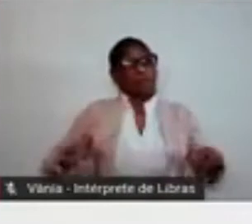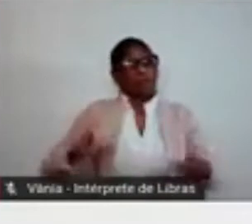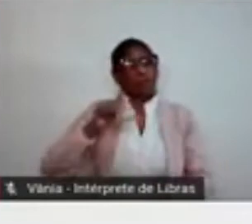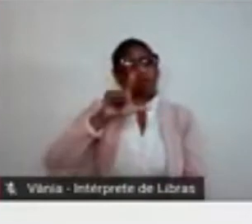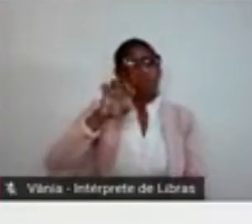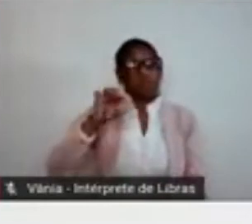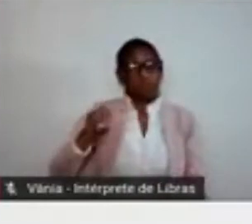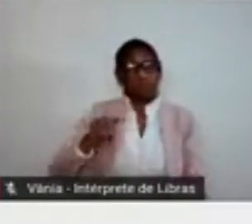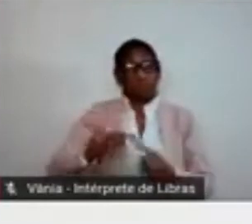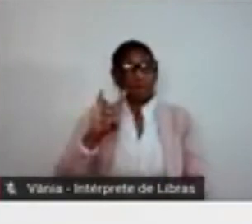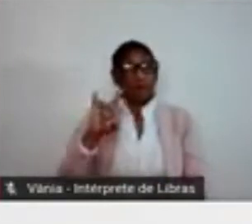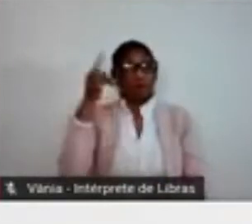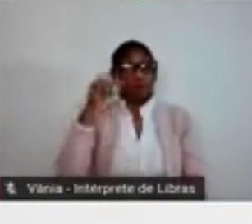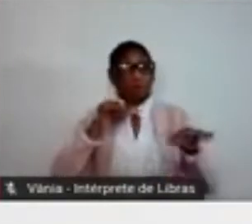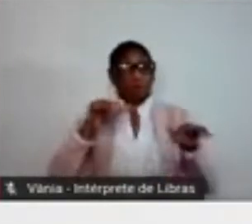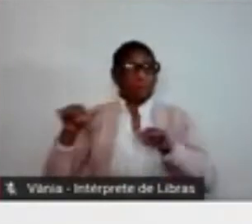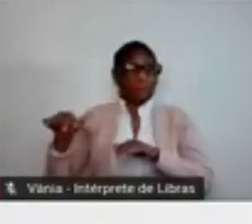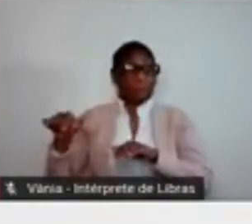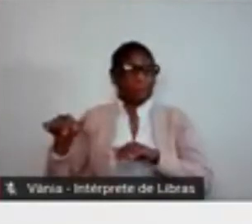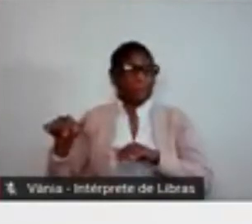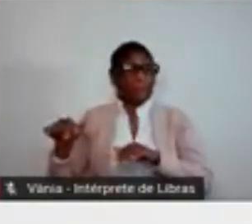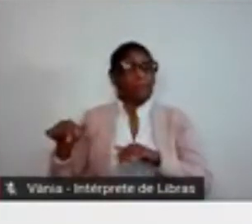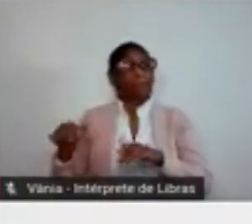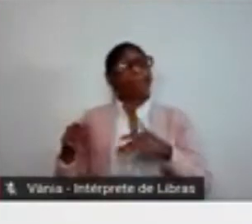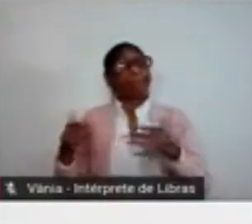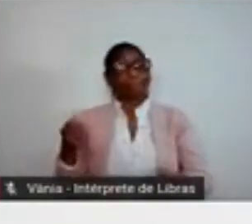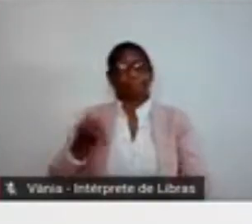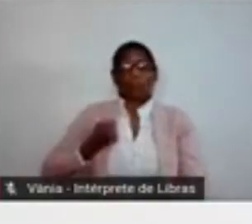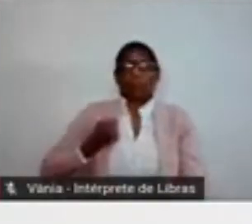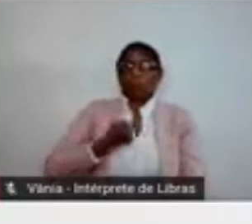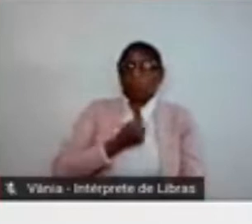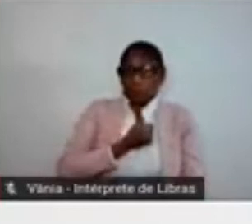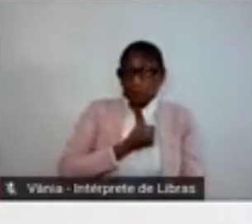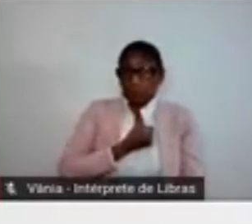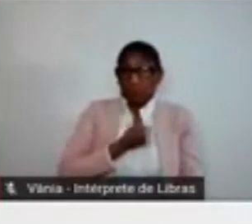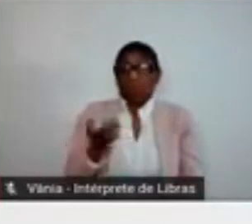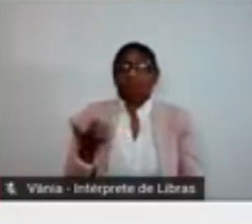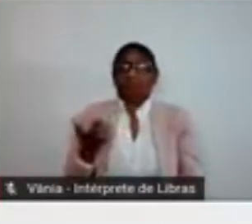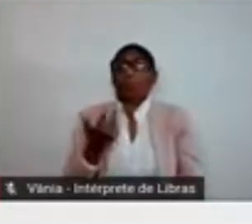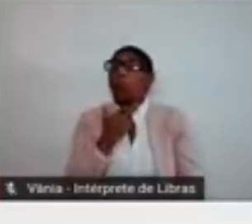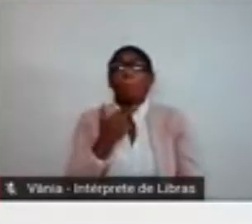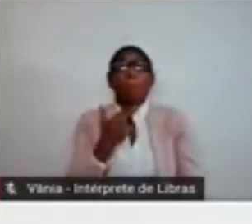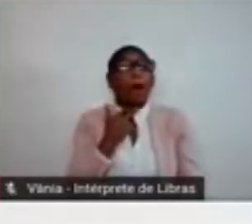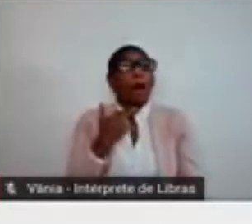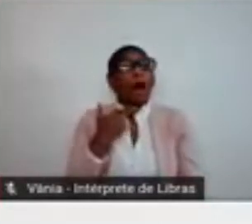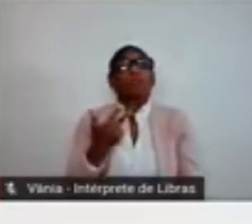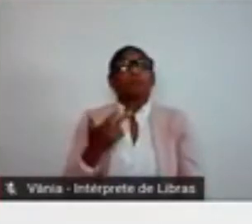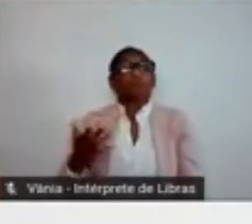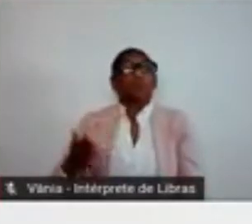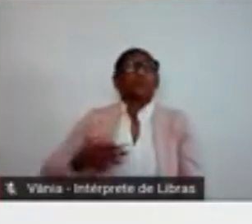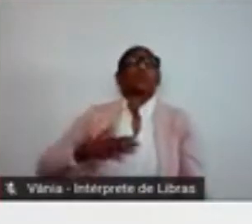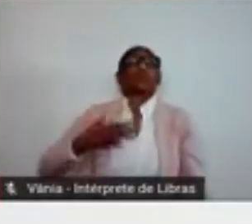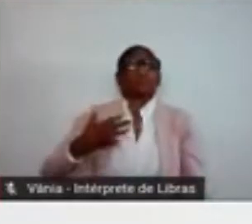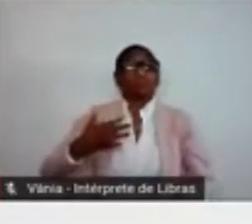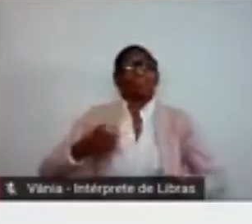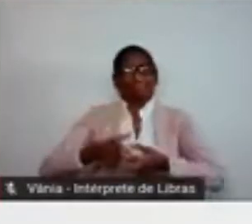nessa última semana, né, o número de ocupação de leitos superou a capacidade e a